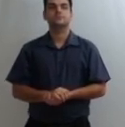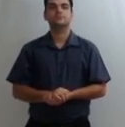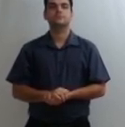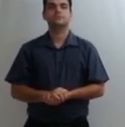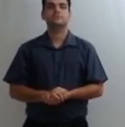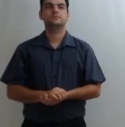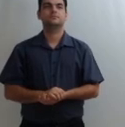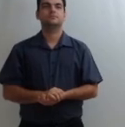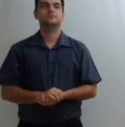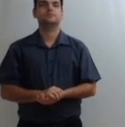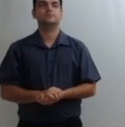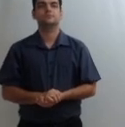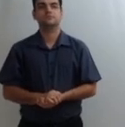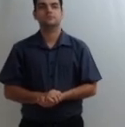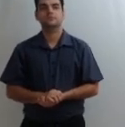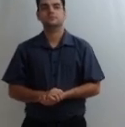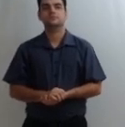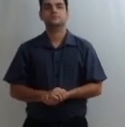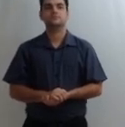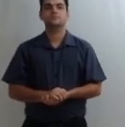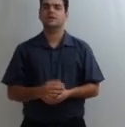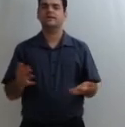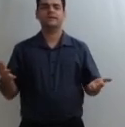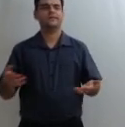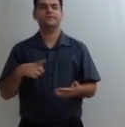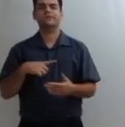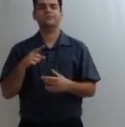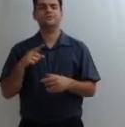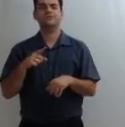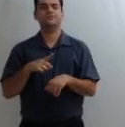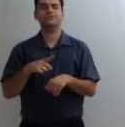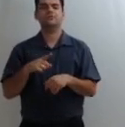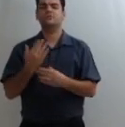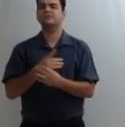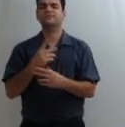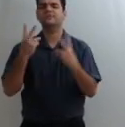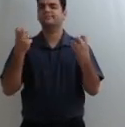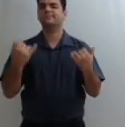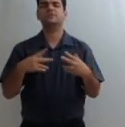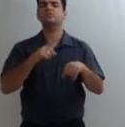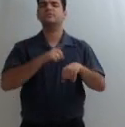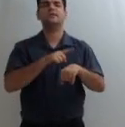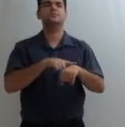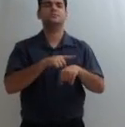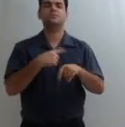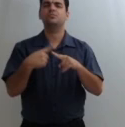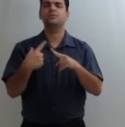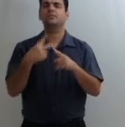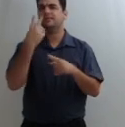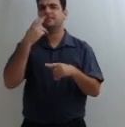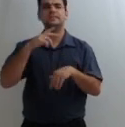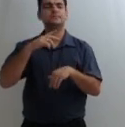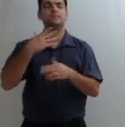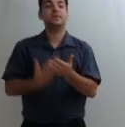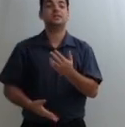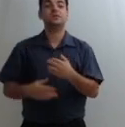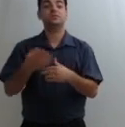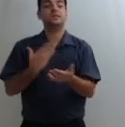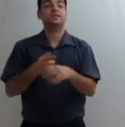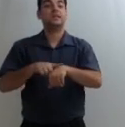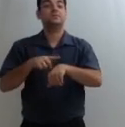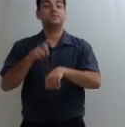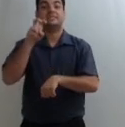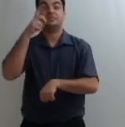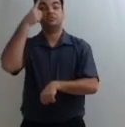Aqui nós temos só a questão da tempestividade. É intempestivo o agravo regimental interposto fora do prazo de 5 dias, nos termos do artigo 39